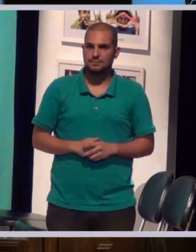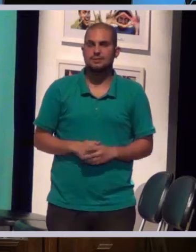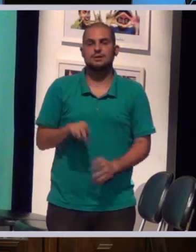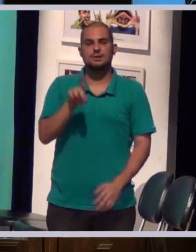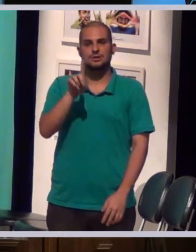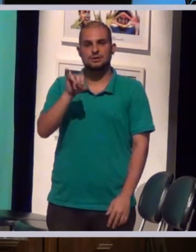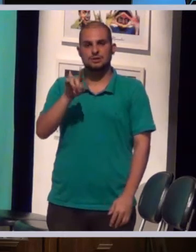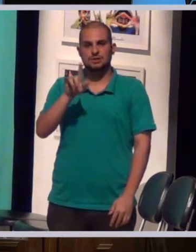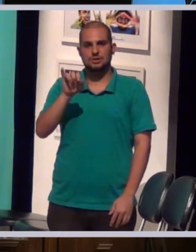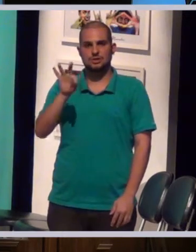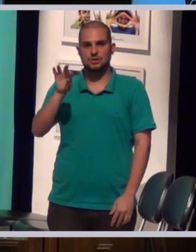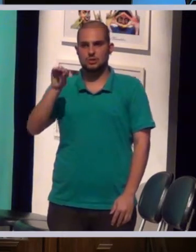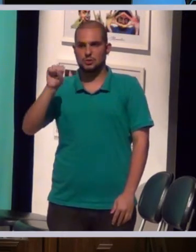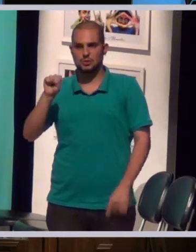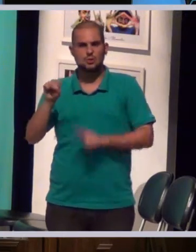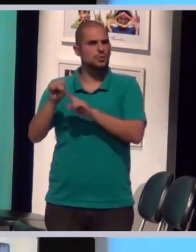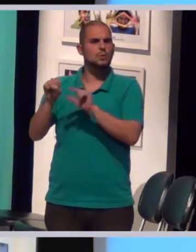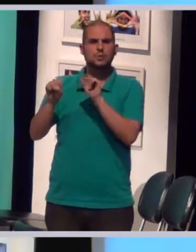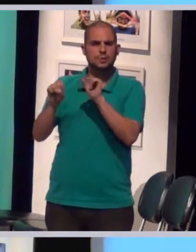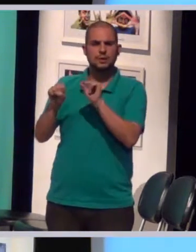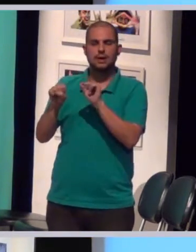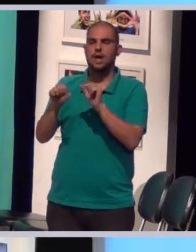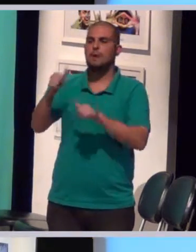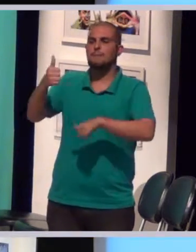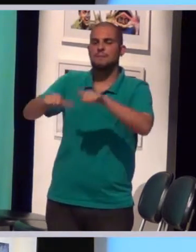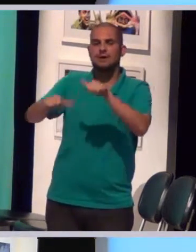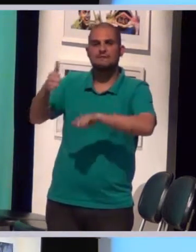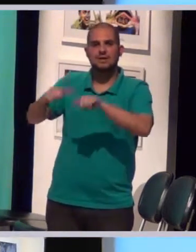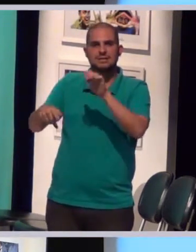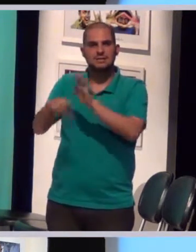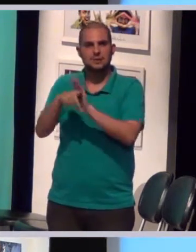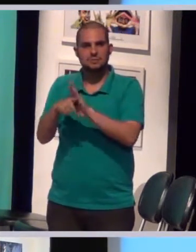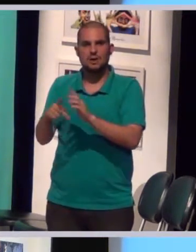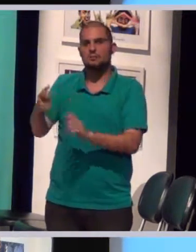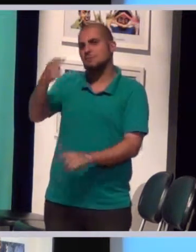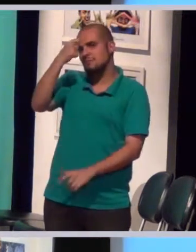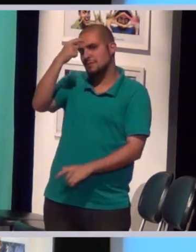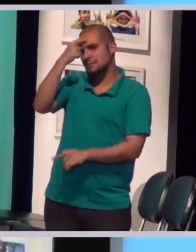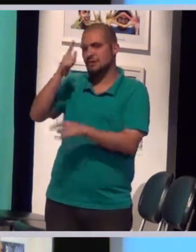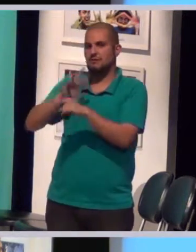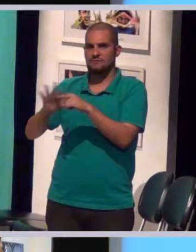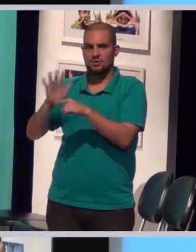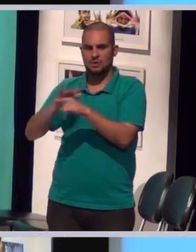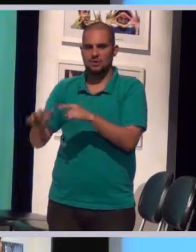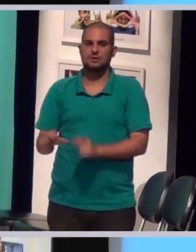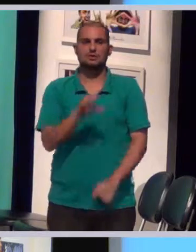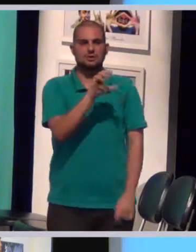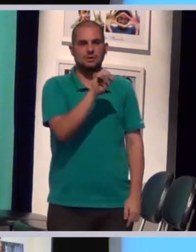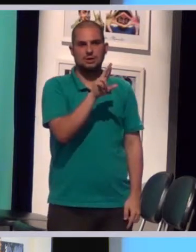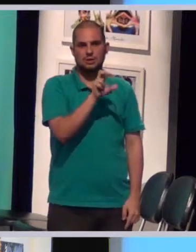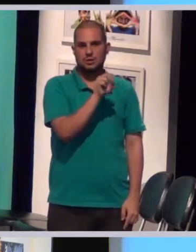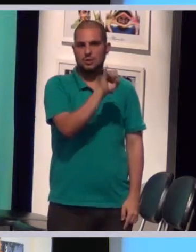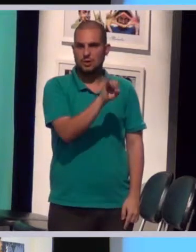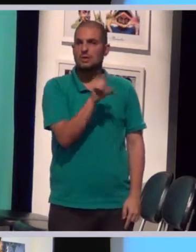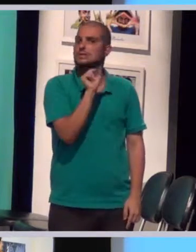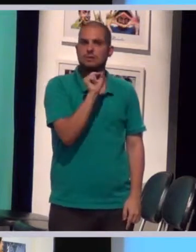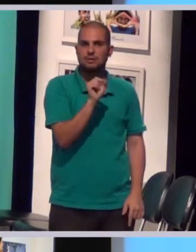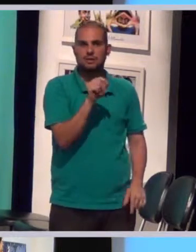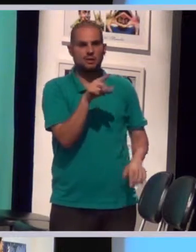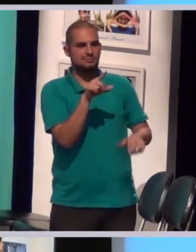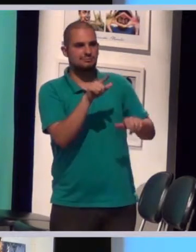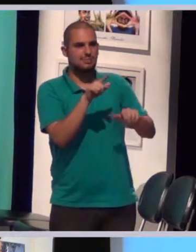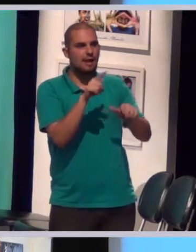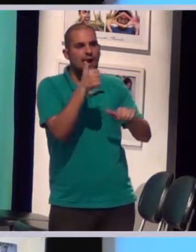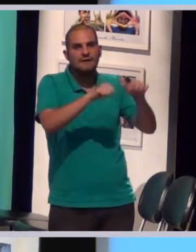Dígitos é um teste que avalia memória de trabalho fonológica, e blocos de Corse é um teste que avalia memória de trabalho